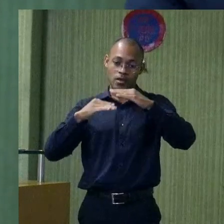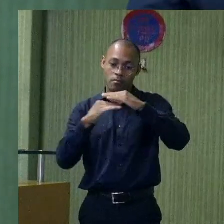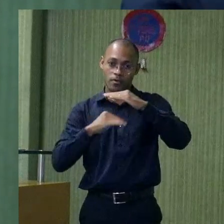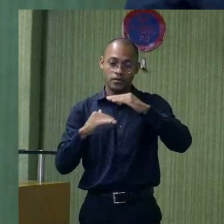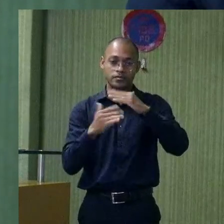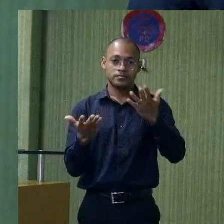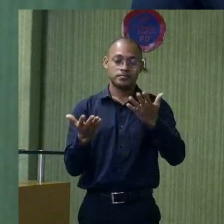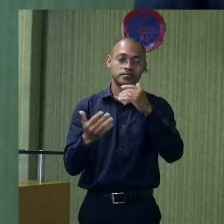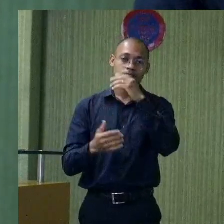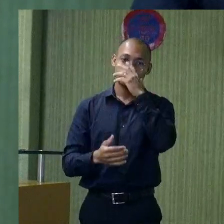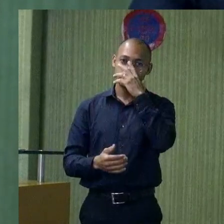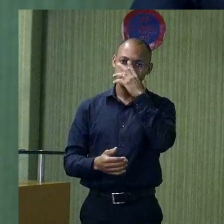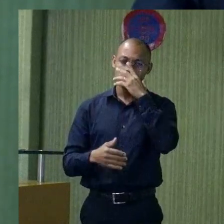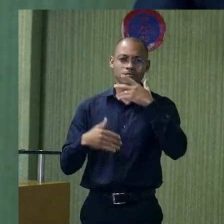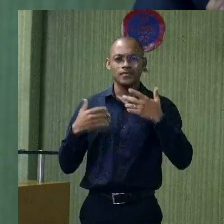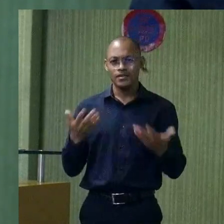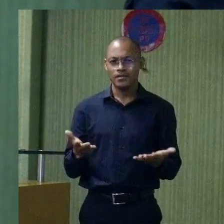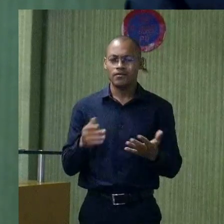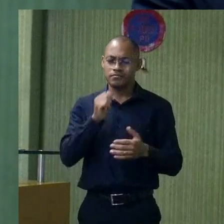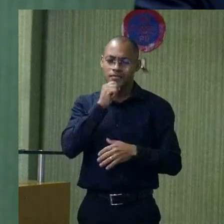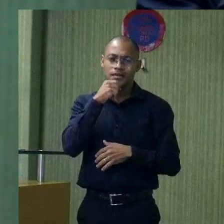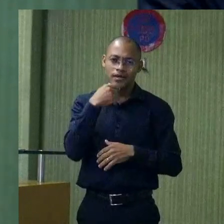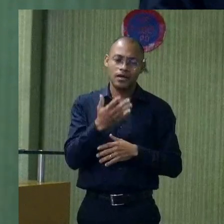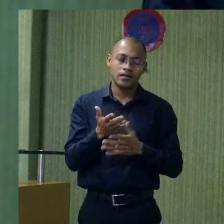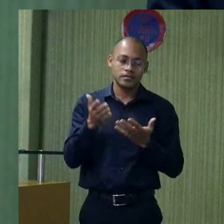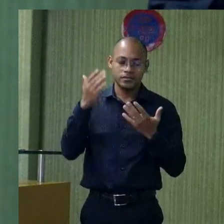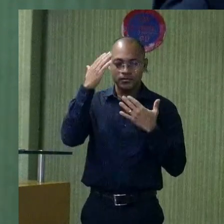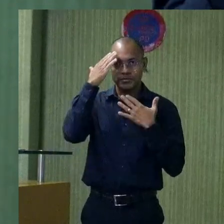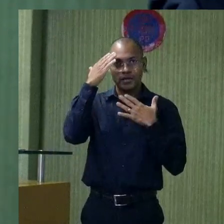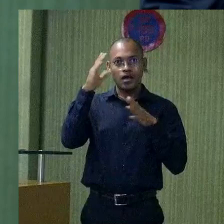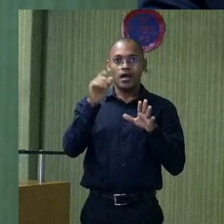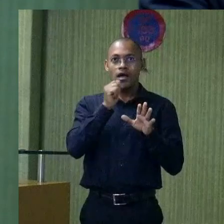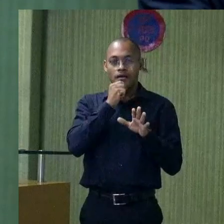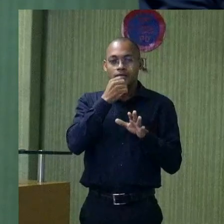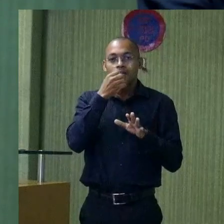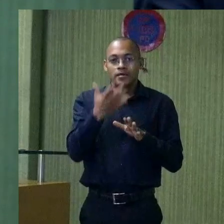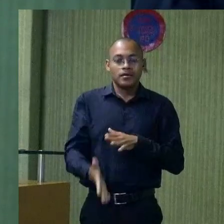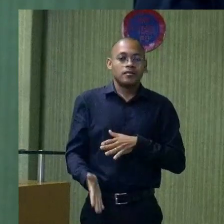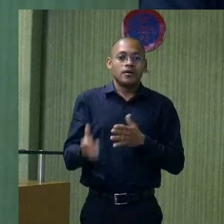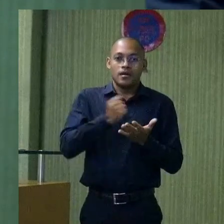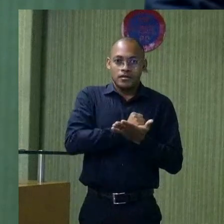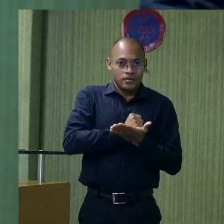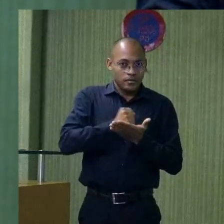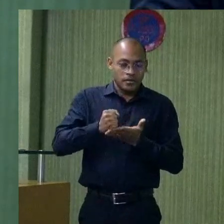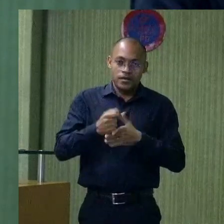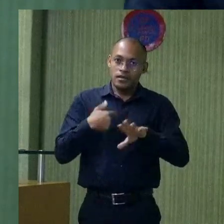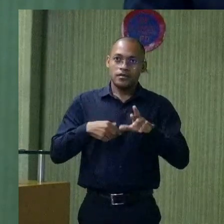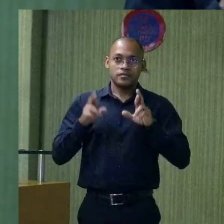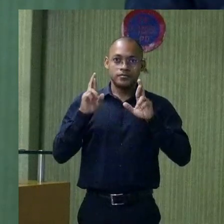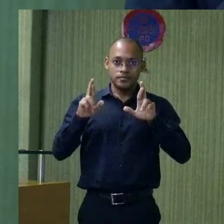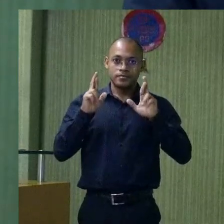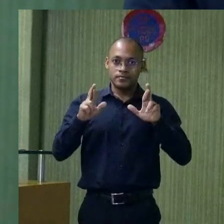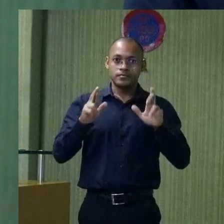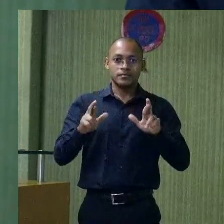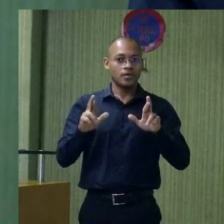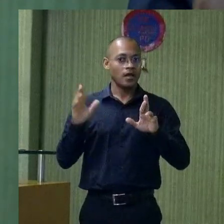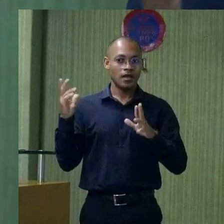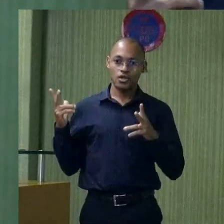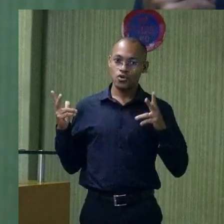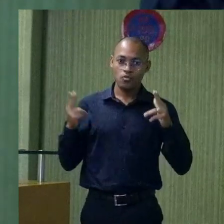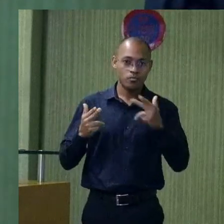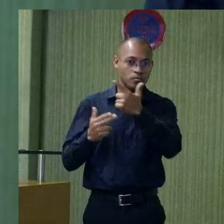então né isso ainda bem que já passou Tomara que nunca aconteça em outros estados mas as